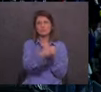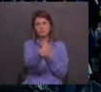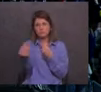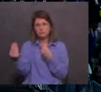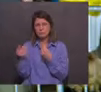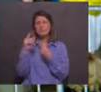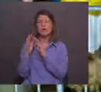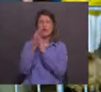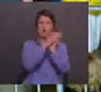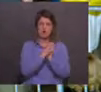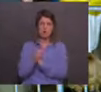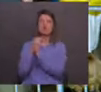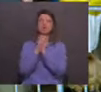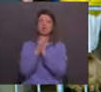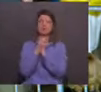orações.